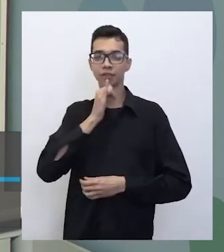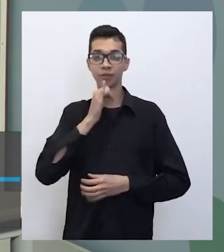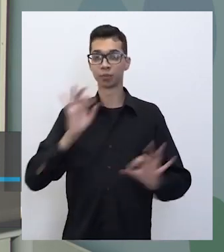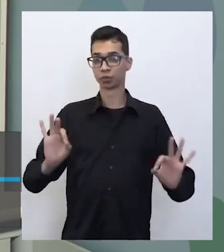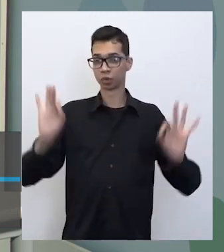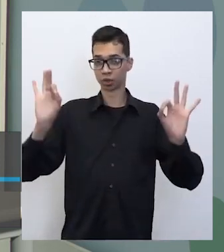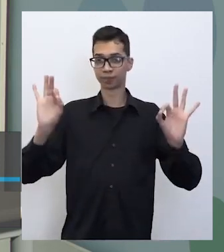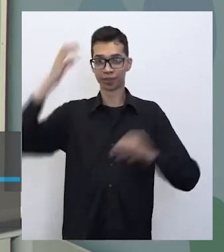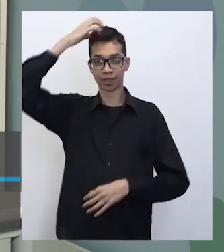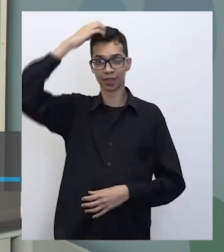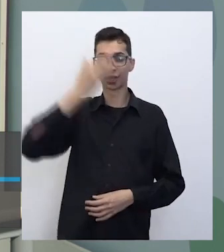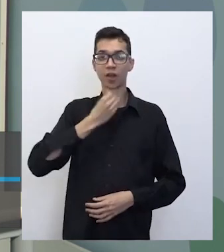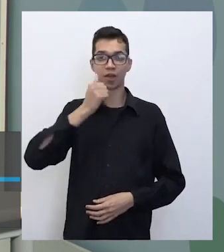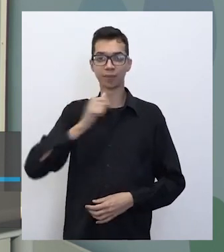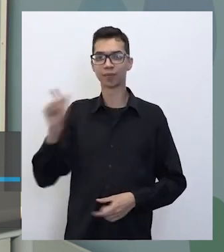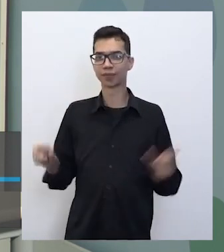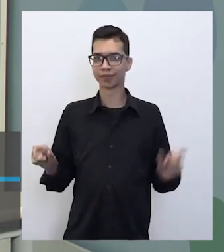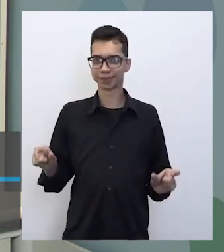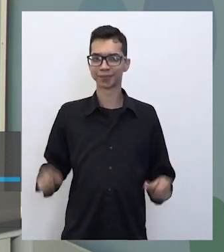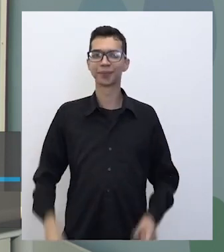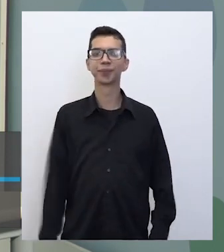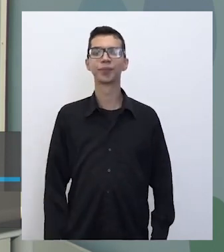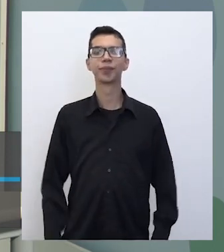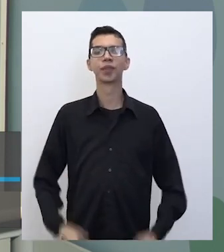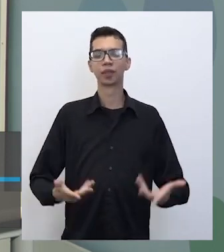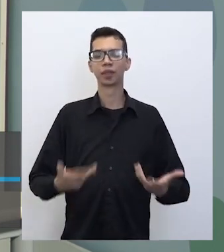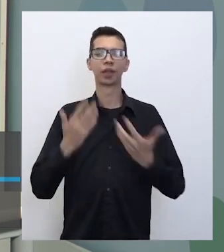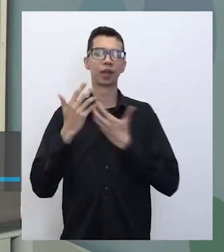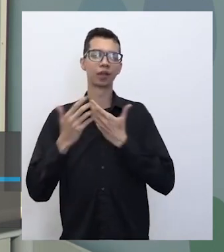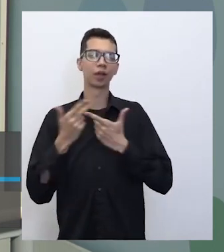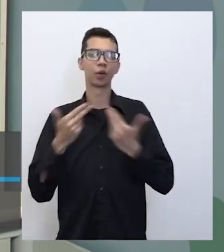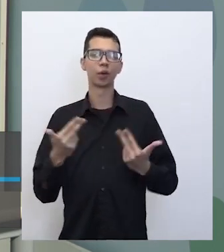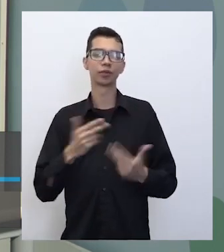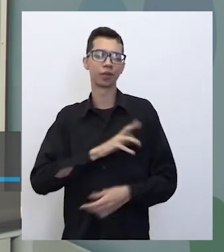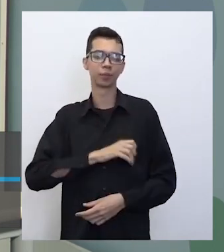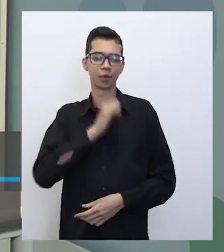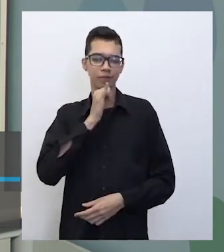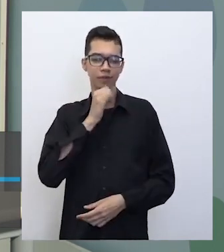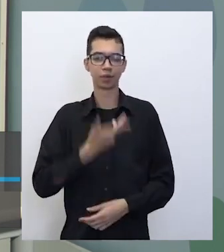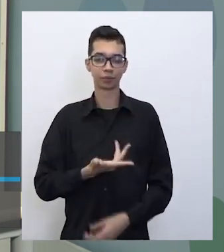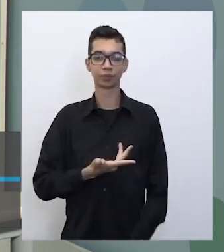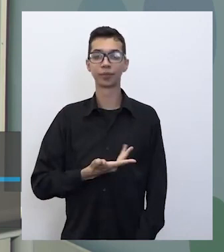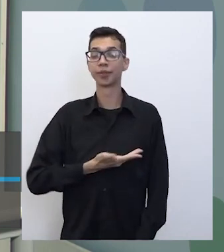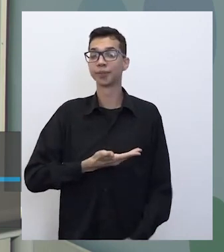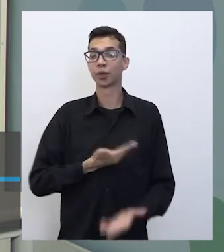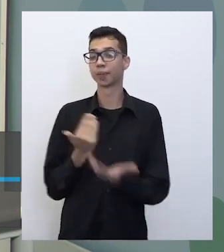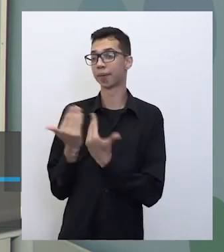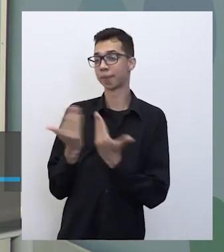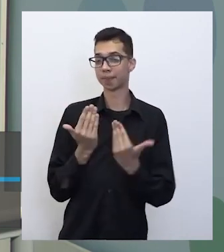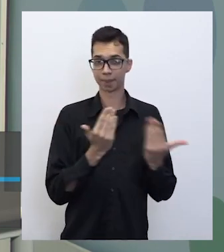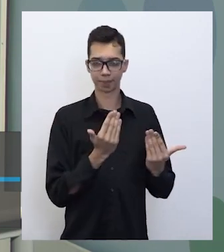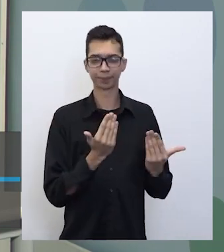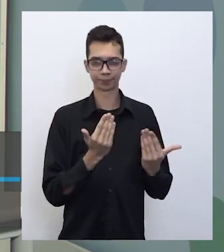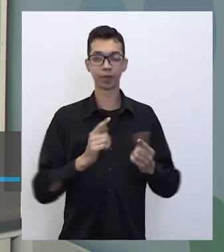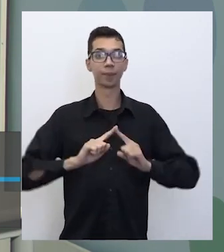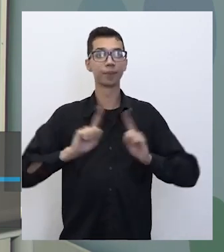a rainha, o clero, aí toca a cantiga de amor, cantiga de amigo, né, aquilo ali, bonitinho. Aí acontece o